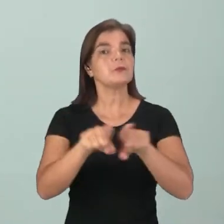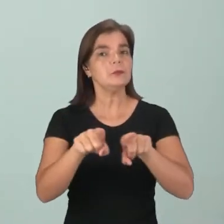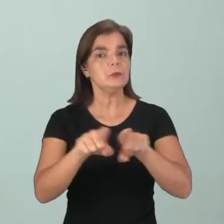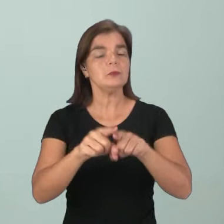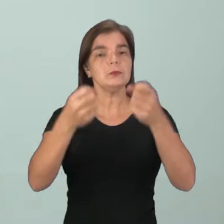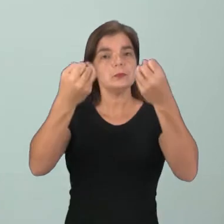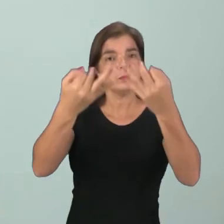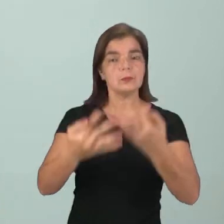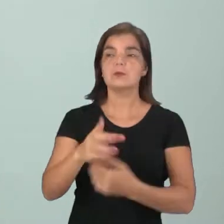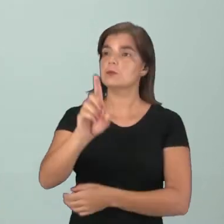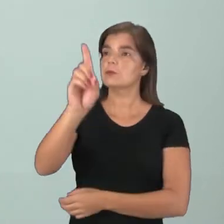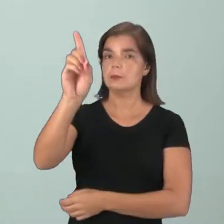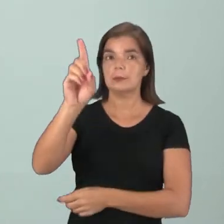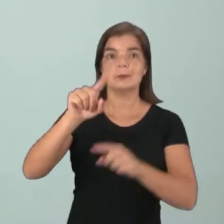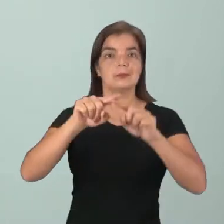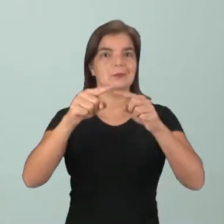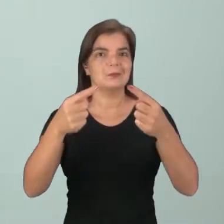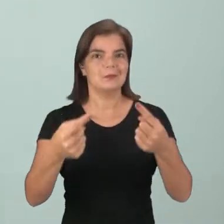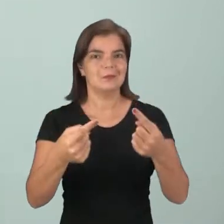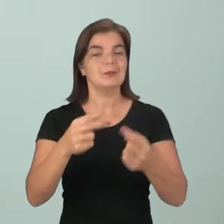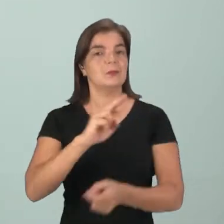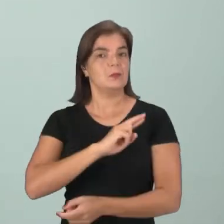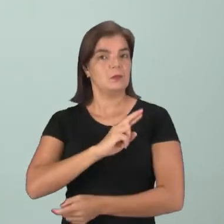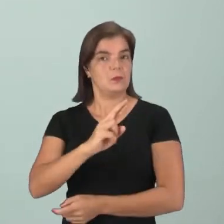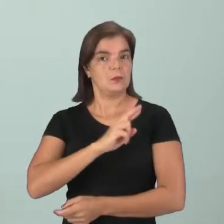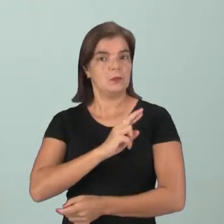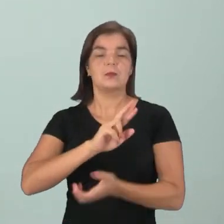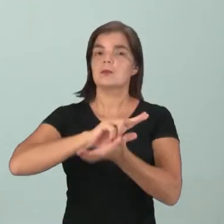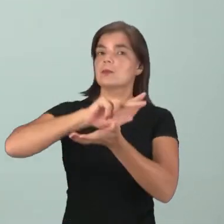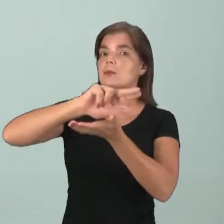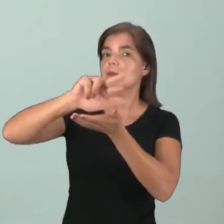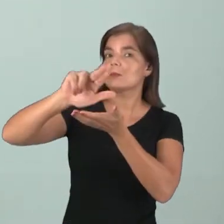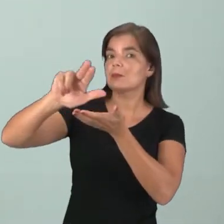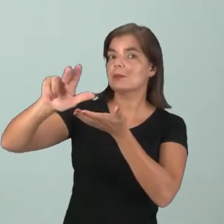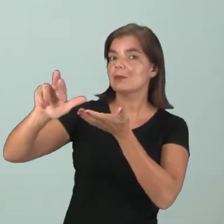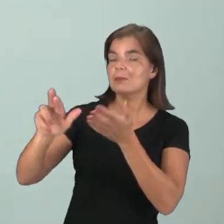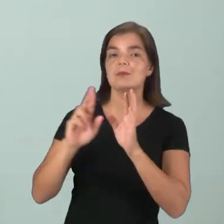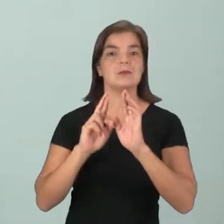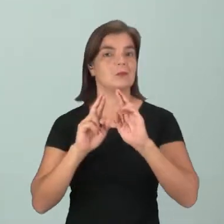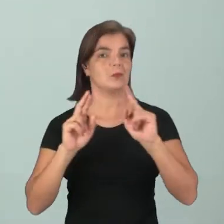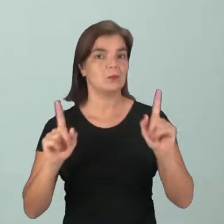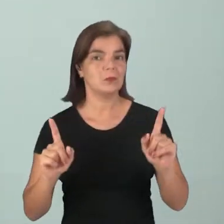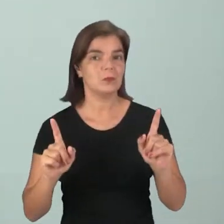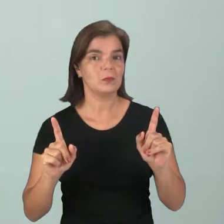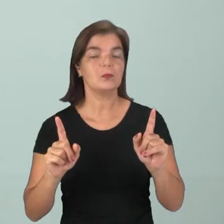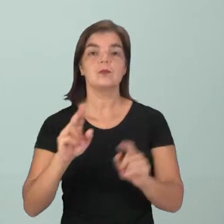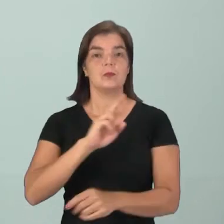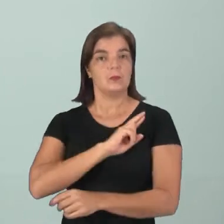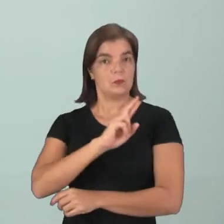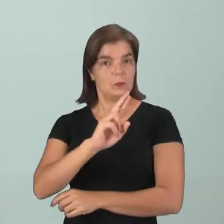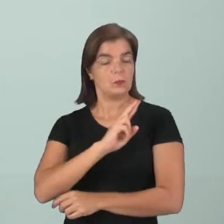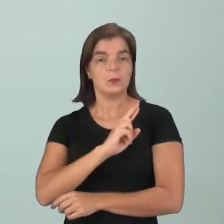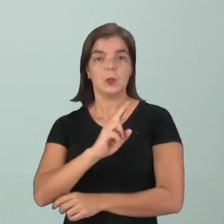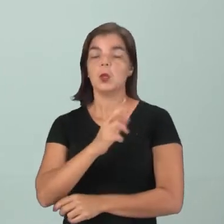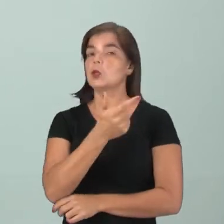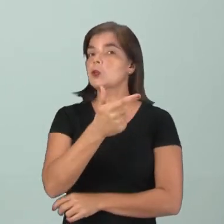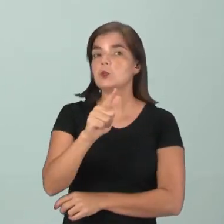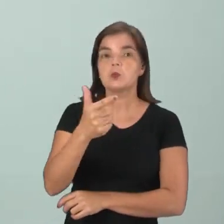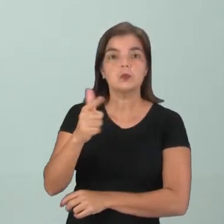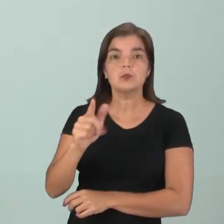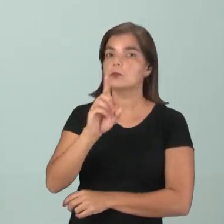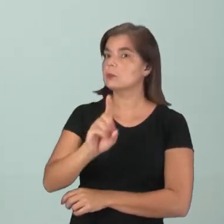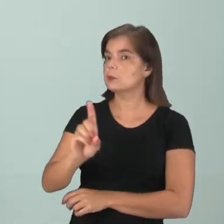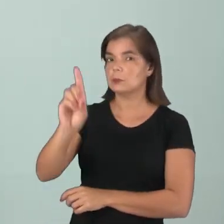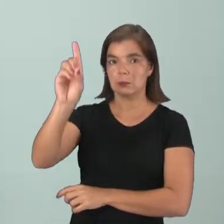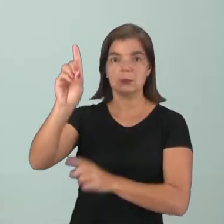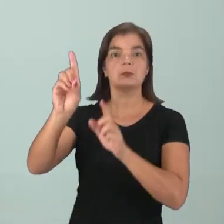A gente podia então dizer Deus, mas as religiões são variadas, são diferentes. Há religiões que